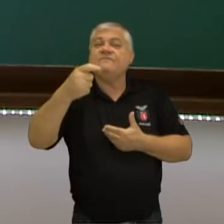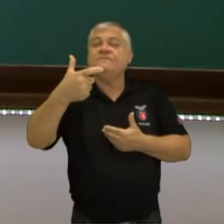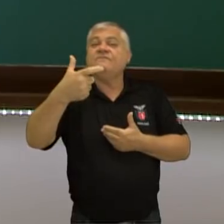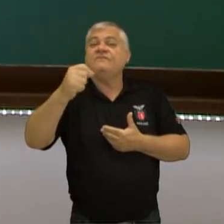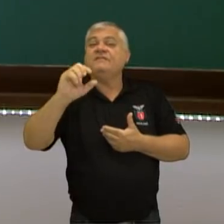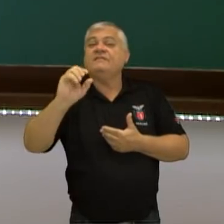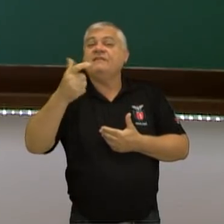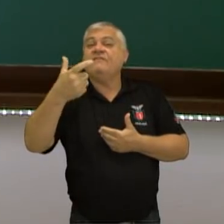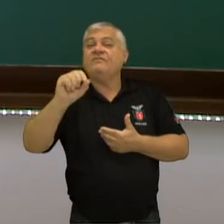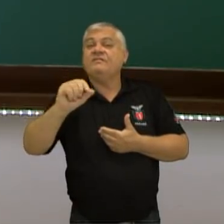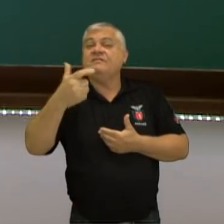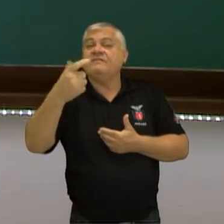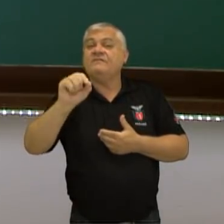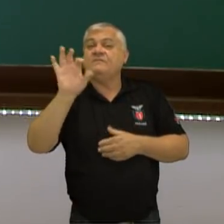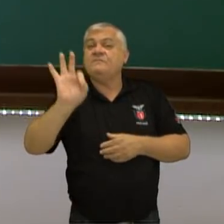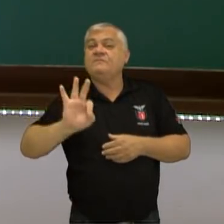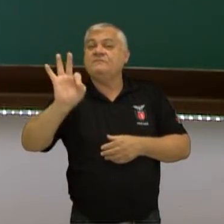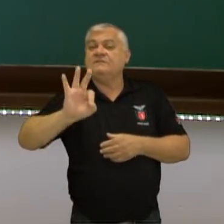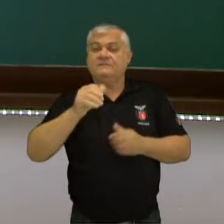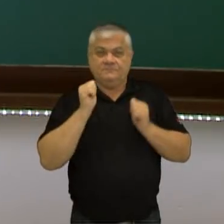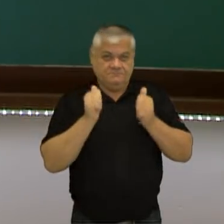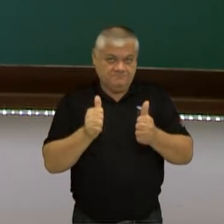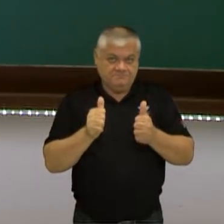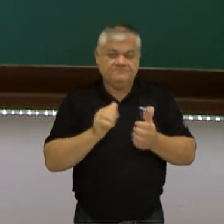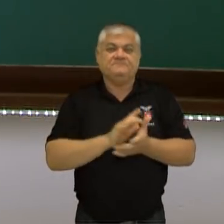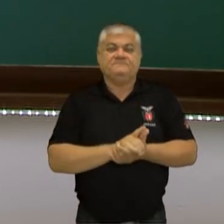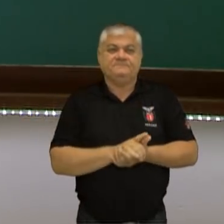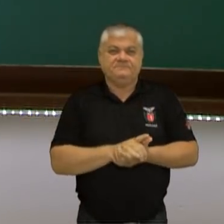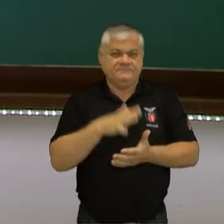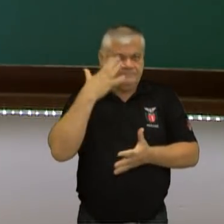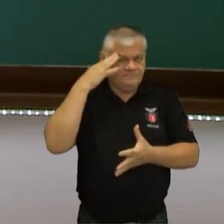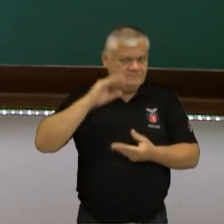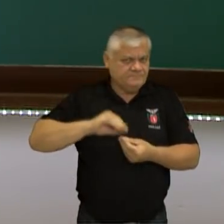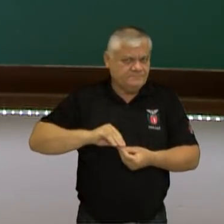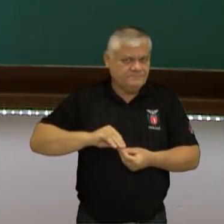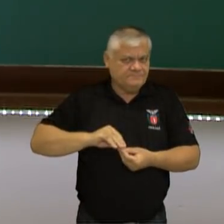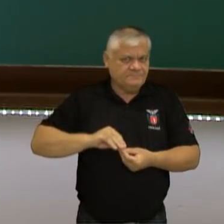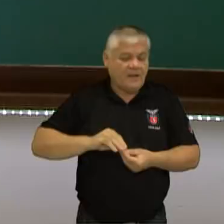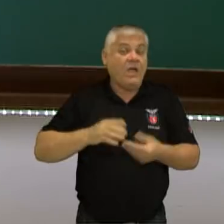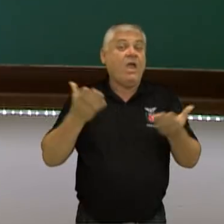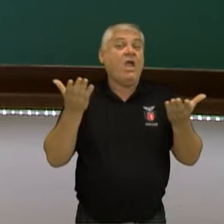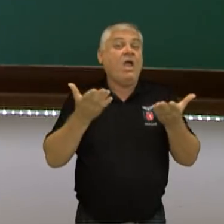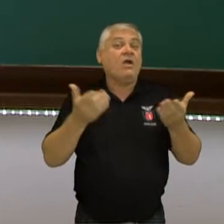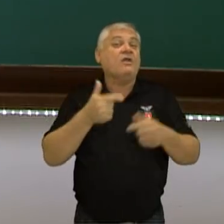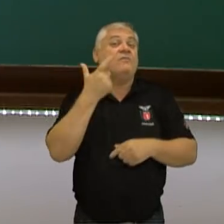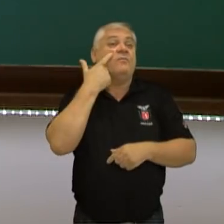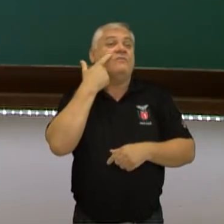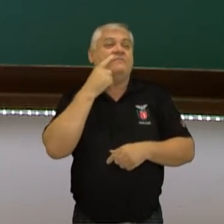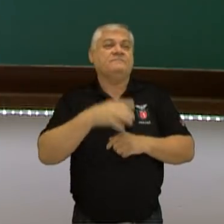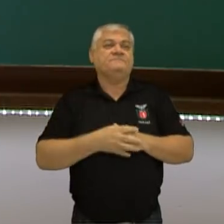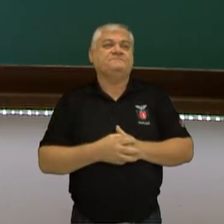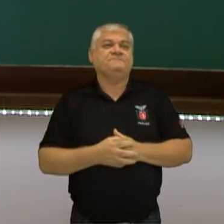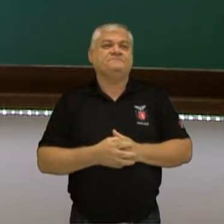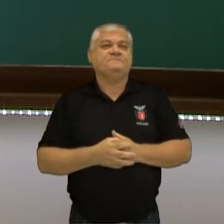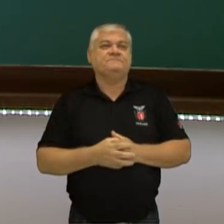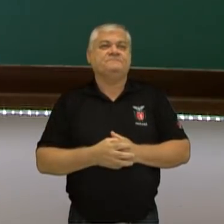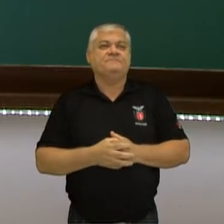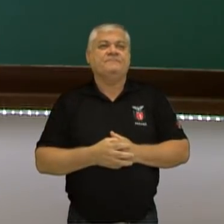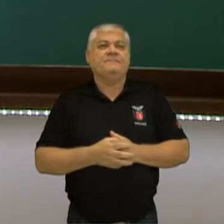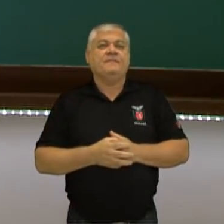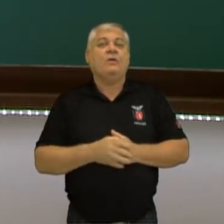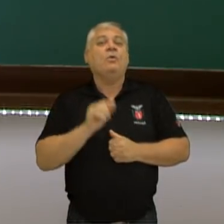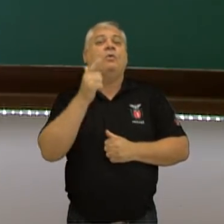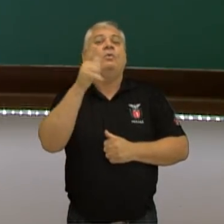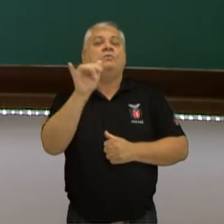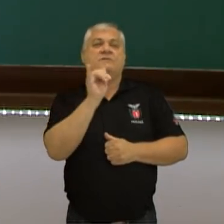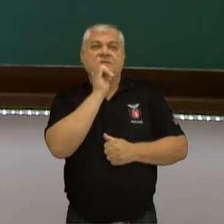o quê? 20% de 100. Tá bom? Entendeu isso aqui? Agora vamos ver o que vem pela frente. Tenho